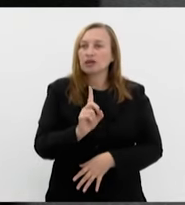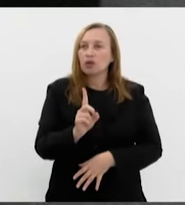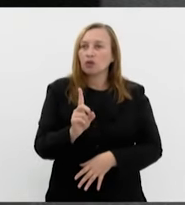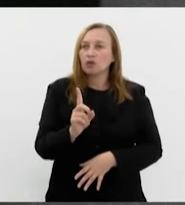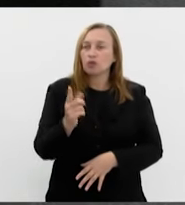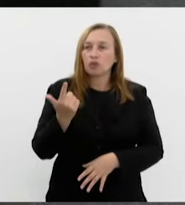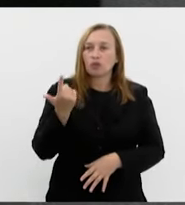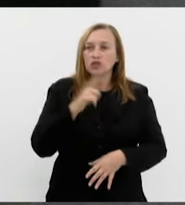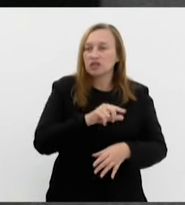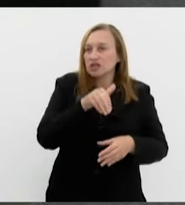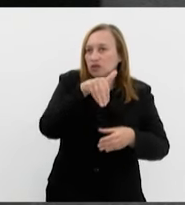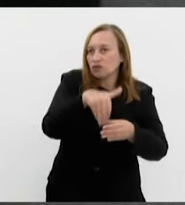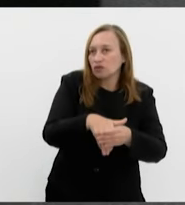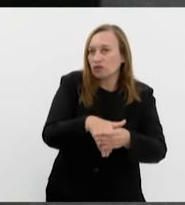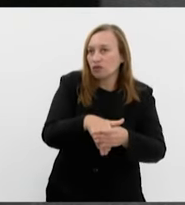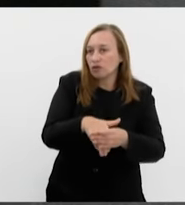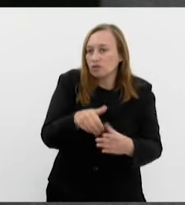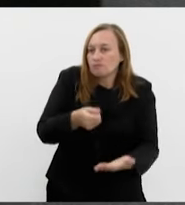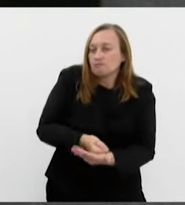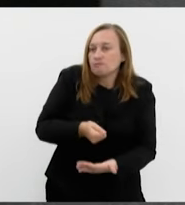voto,